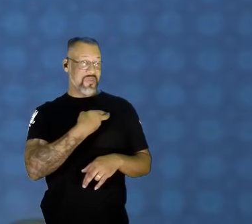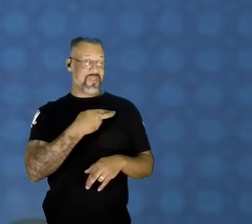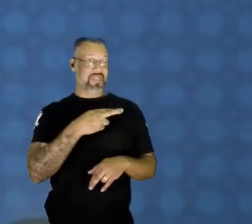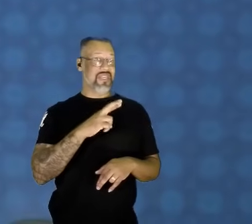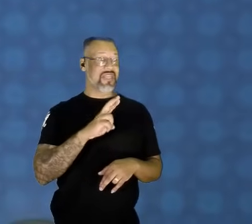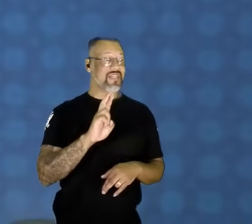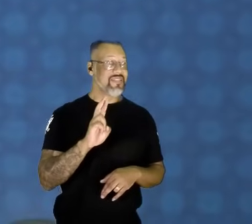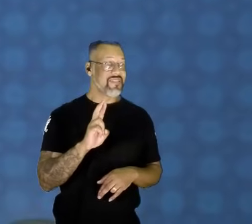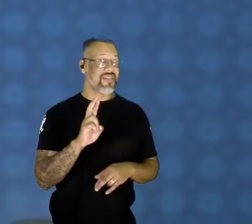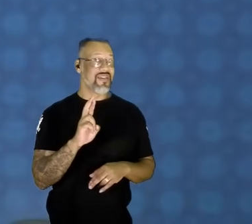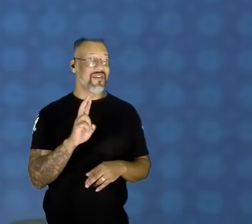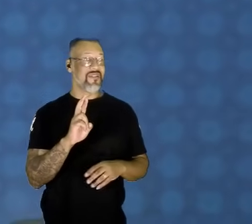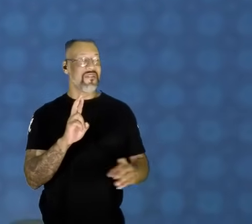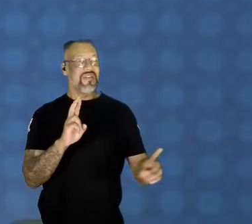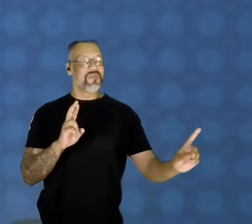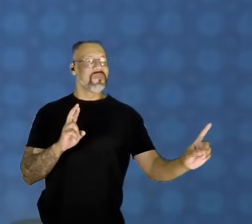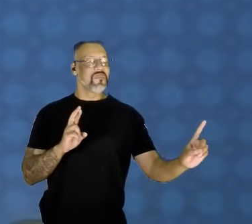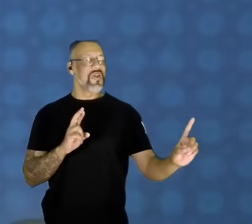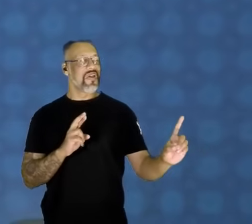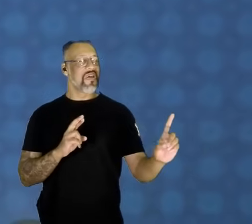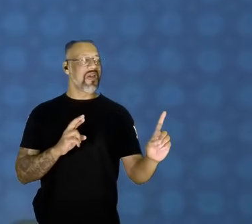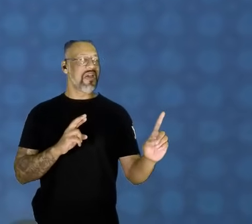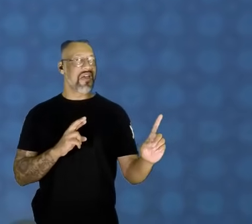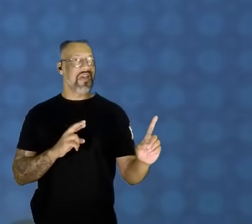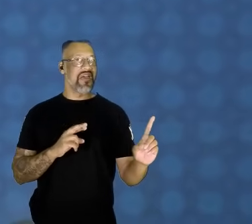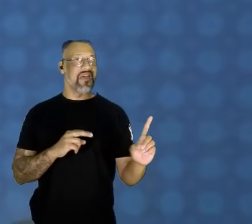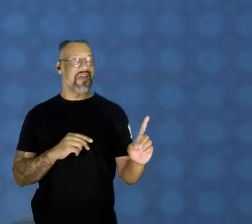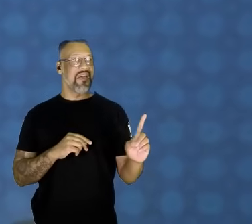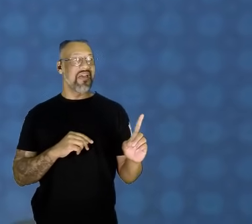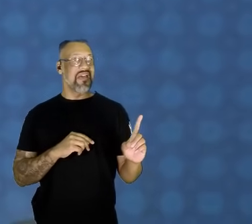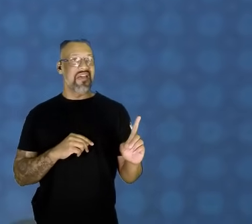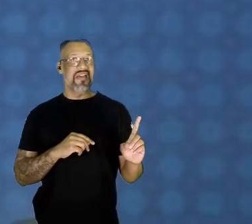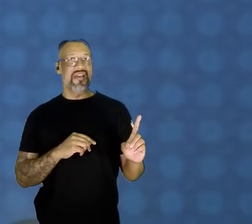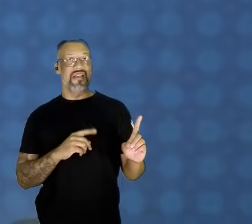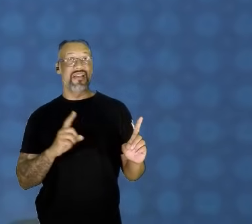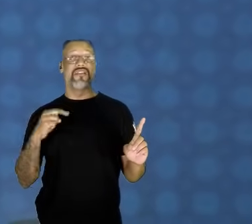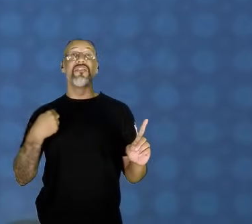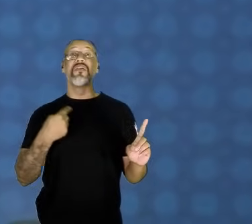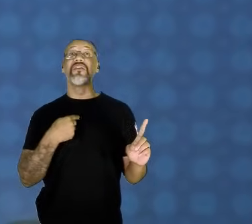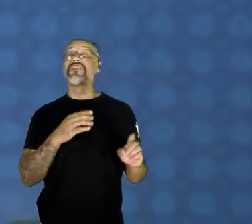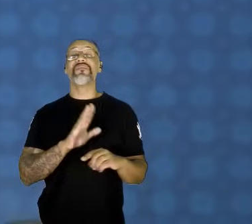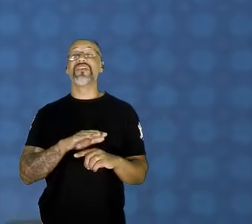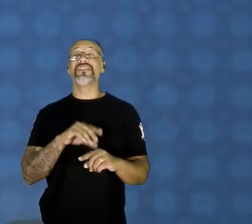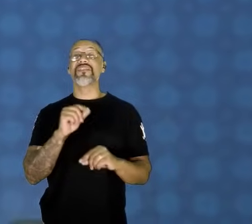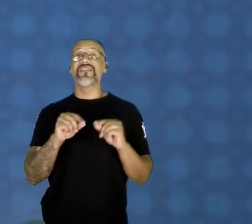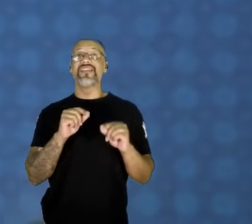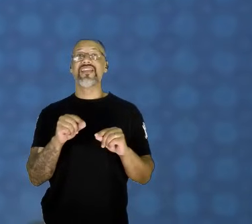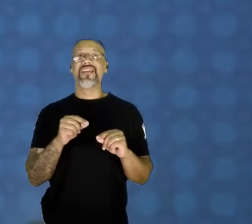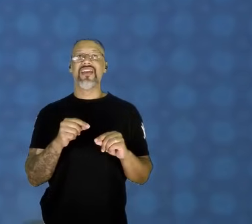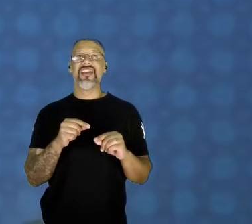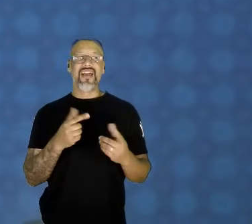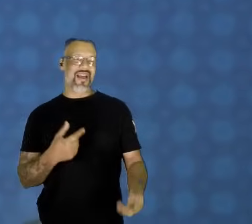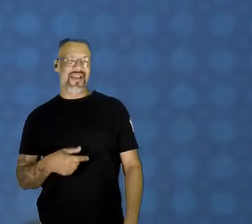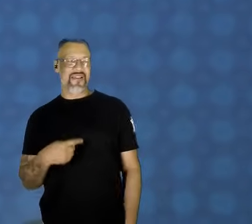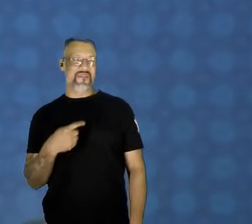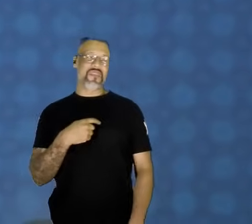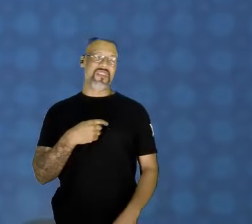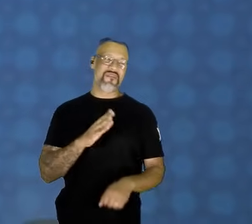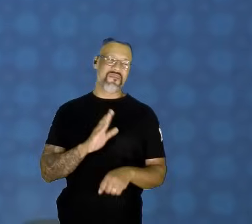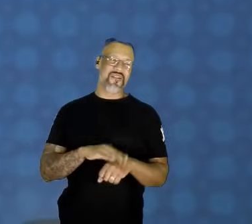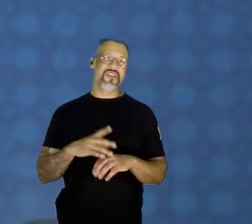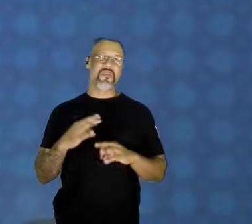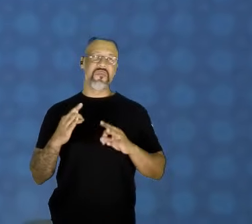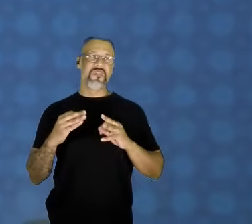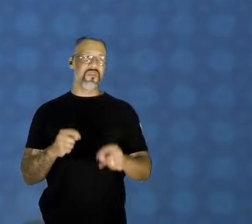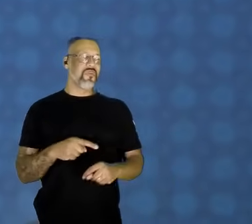sentir confortável. É assim, não é? Olha, aquele irmão ali é católico. Olha, aquele irmão ali é espírita. Olha, aquele irmão ali é ateu. Aí a gente